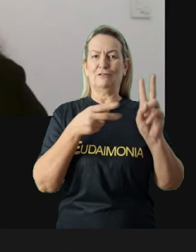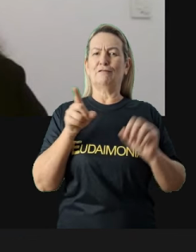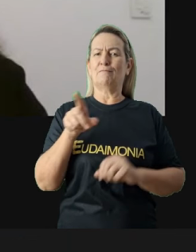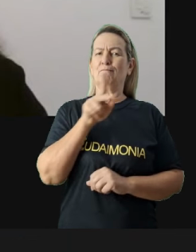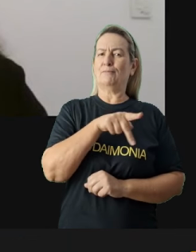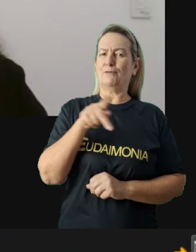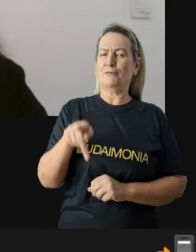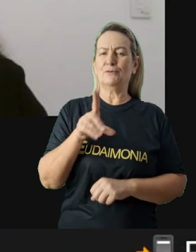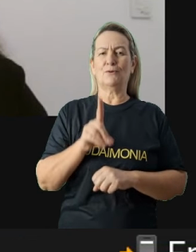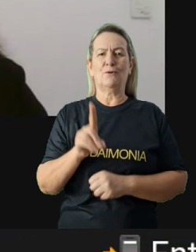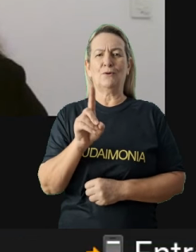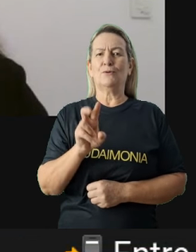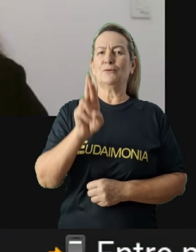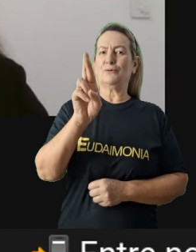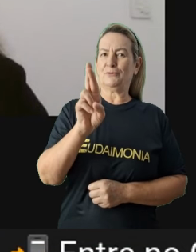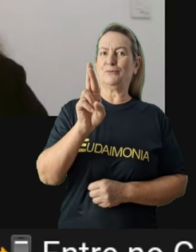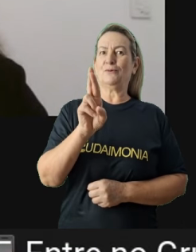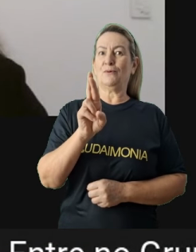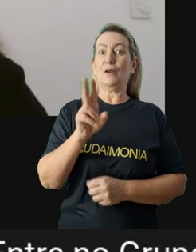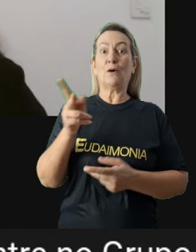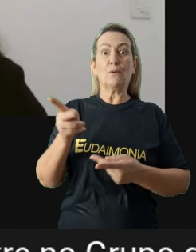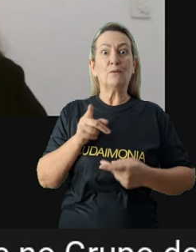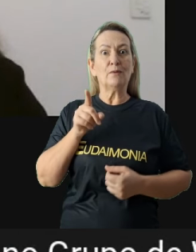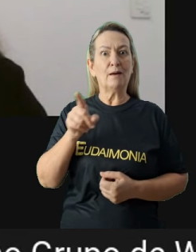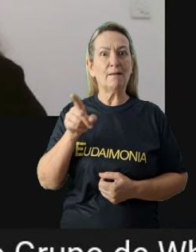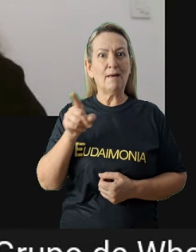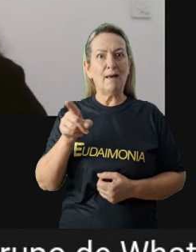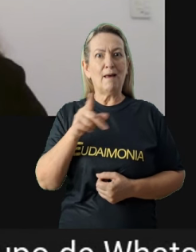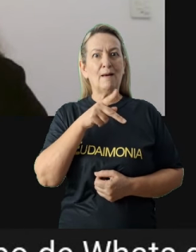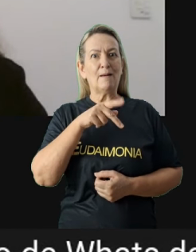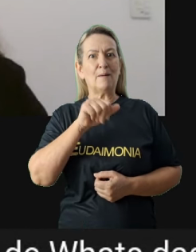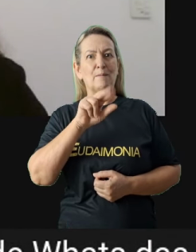amiga querida aqui de Pernambuco, é indígena, professora,